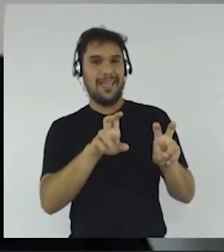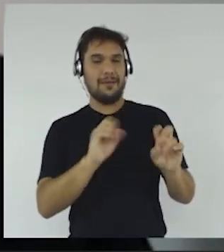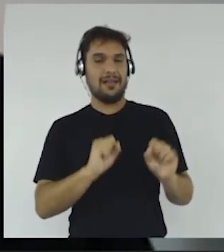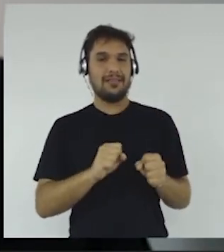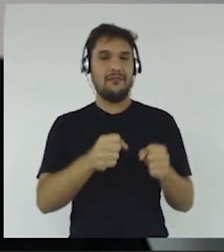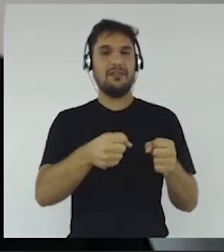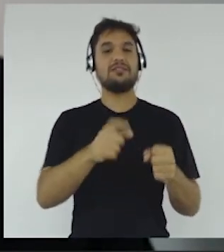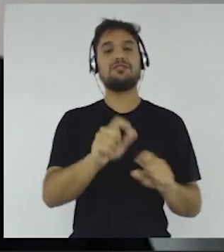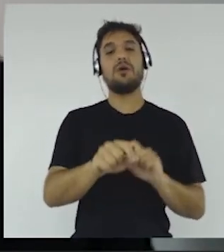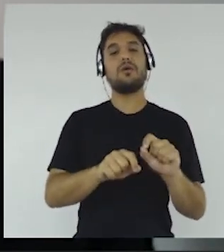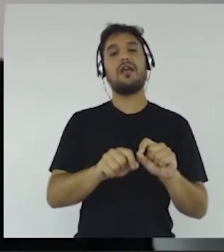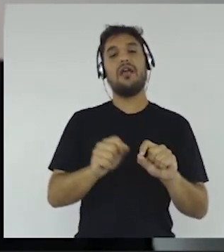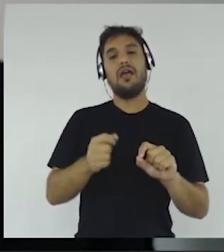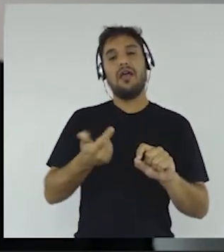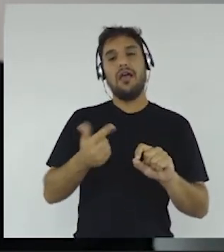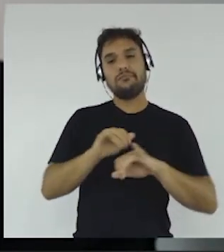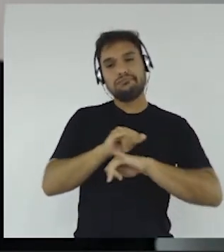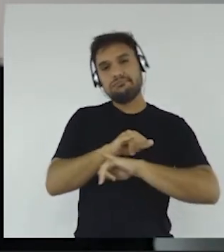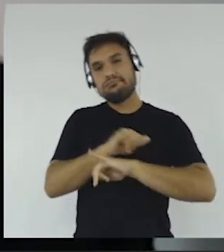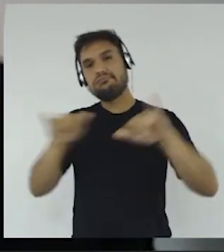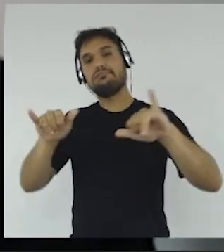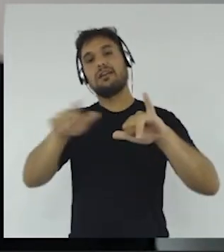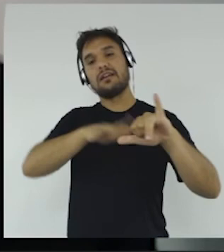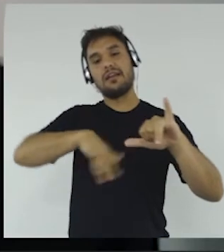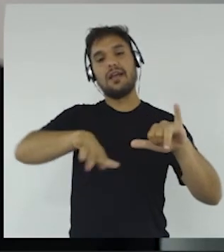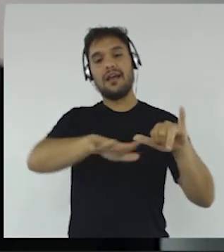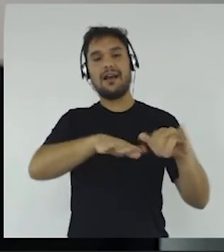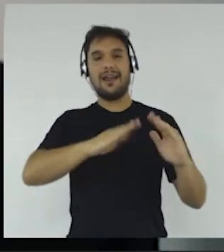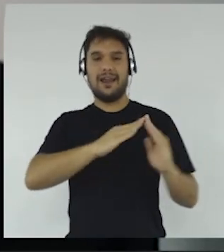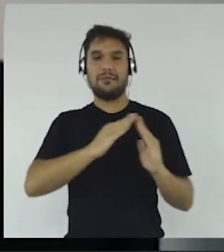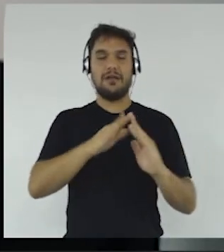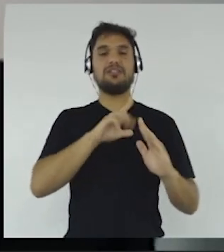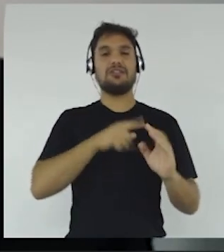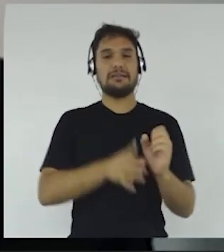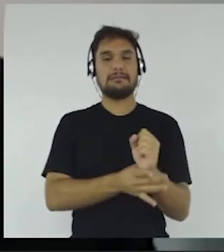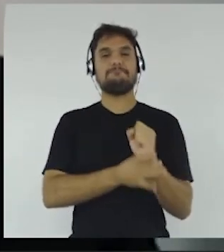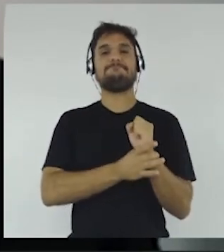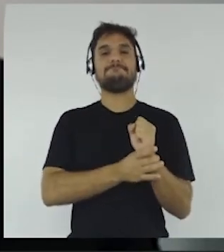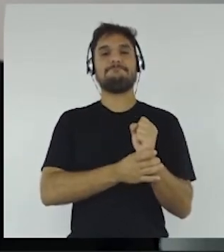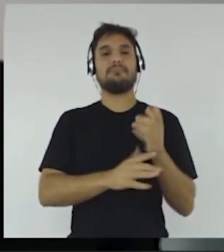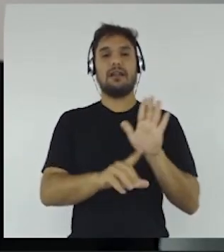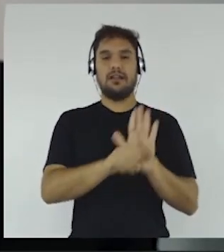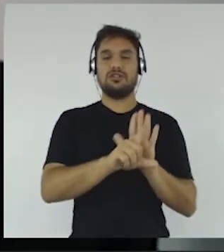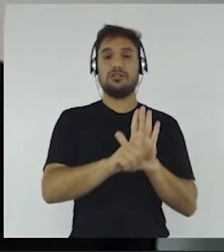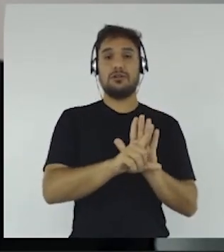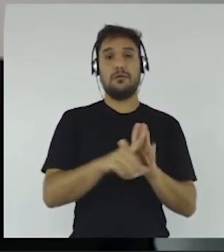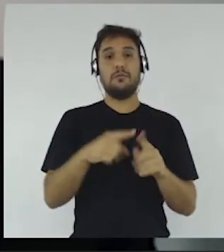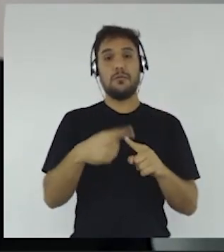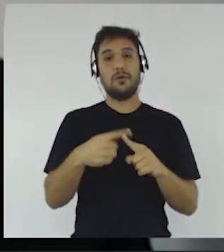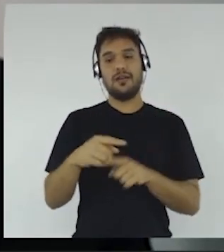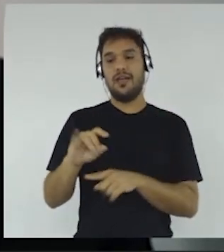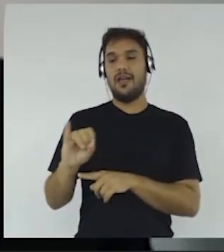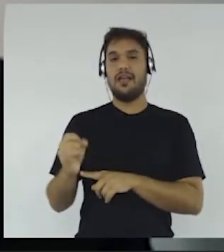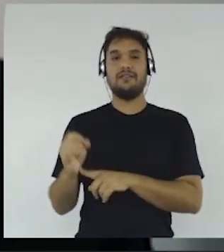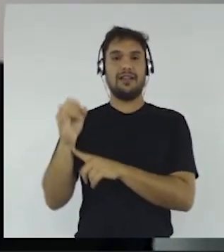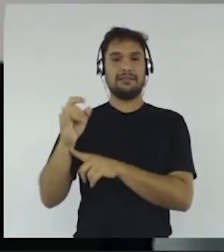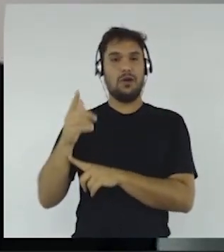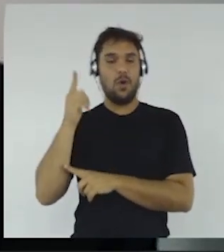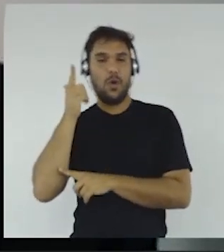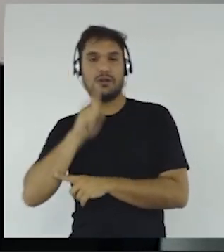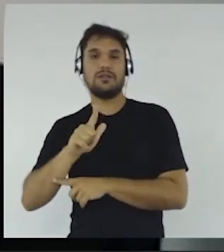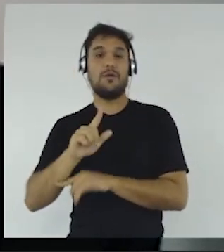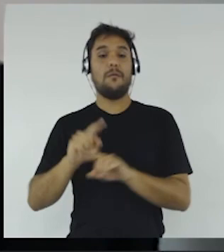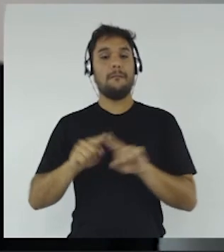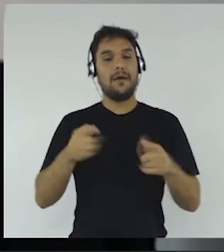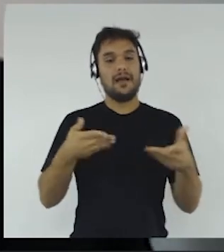transmitir ao mercado um mínimo de estabilidade jurídica, pois para a questão da inflação encontrou seu remédio, como a correção monetária,